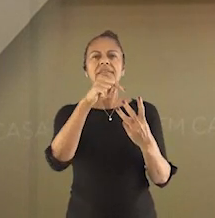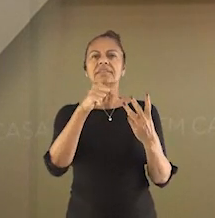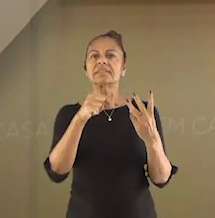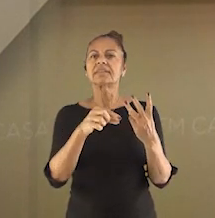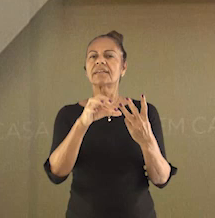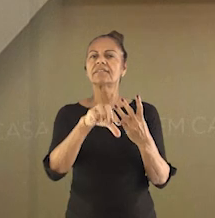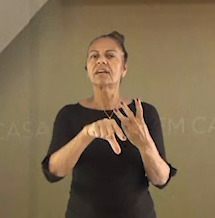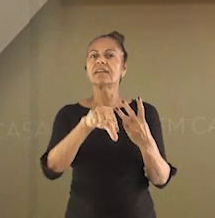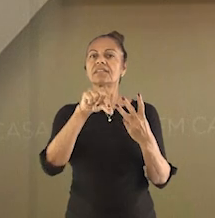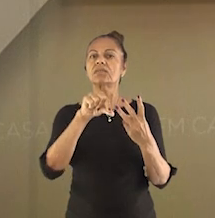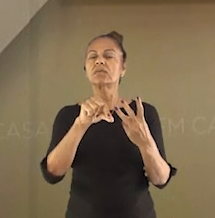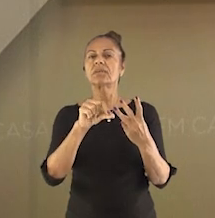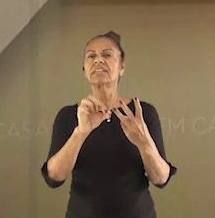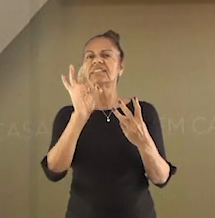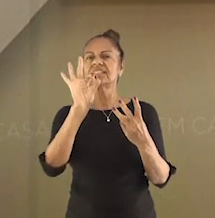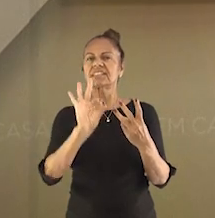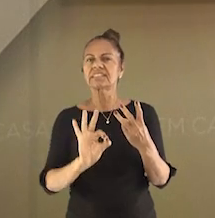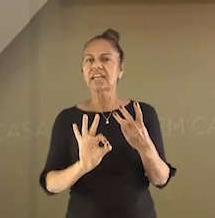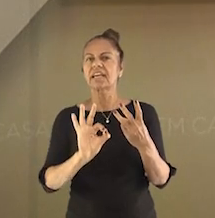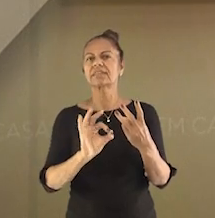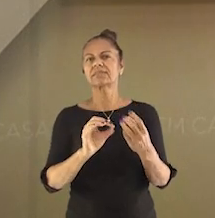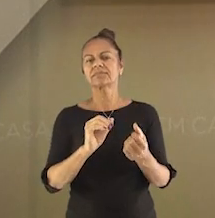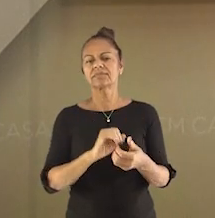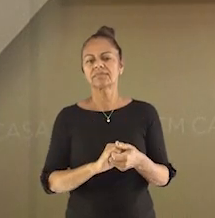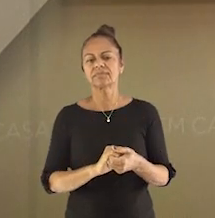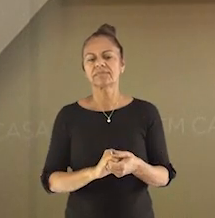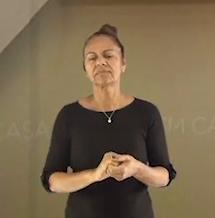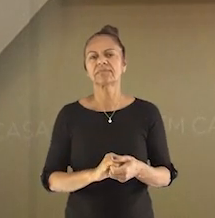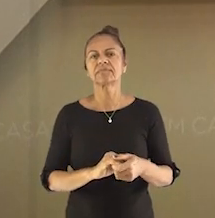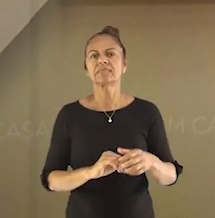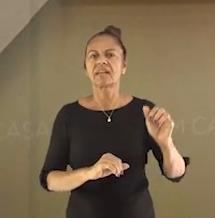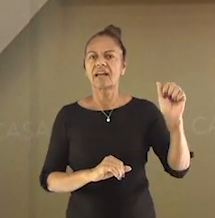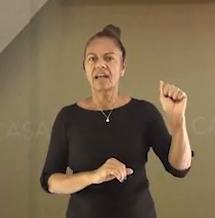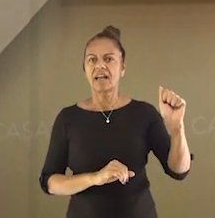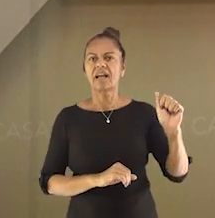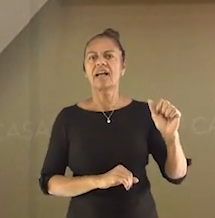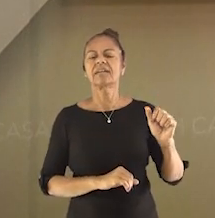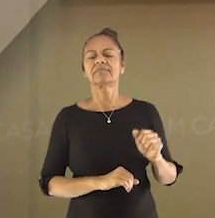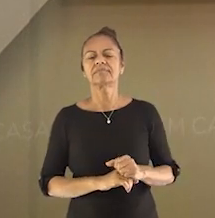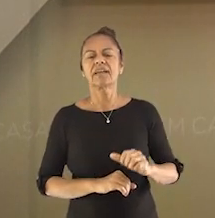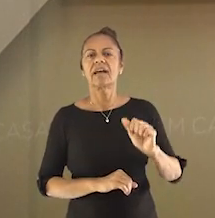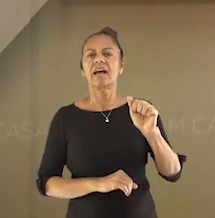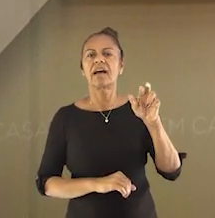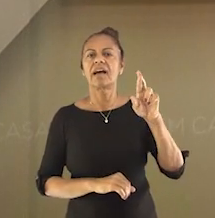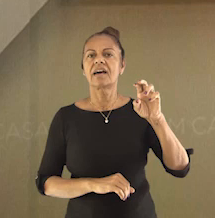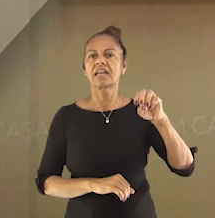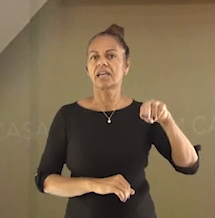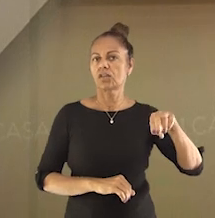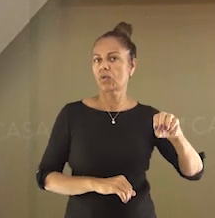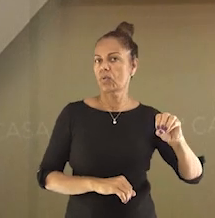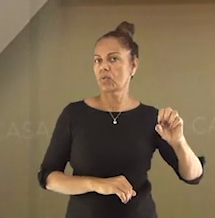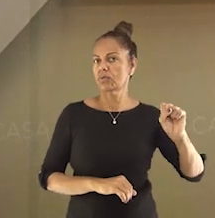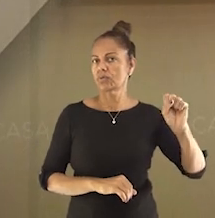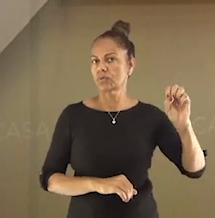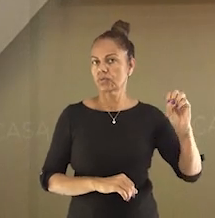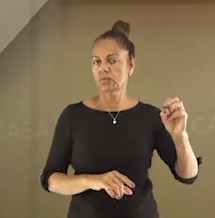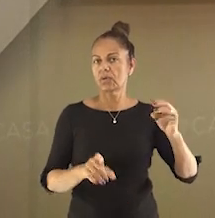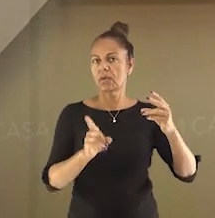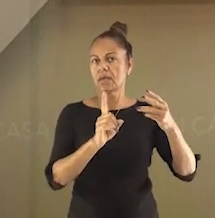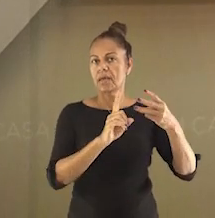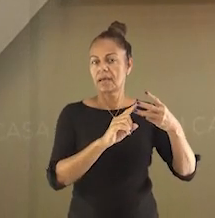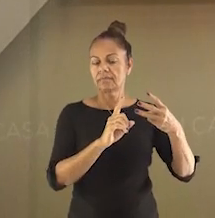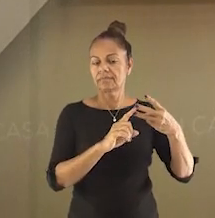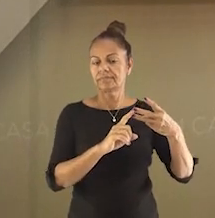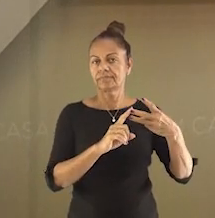de solo que estudamos e diga qual desses solos é ideal para plantar, porque